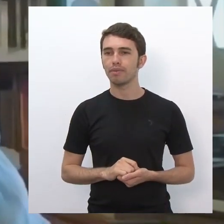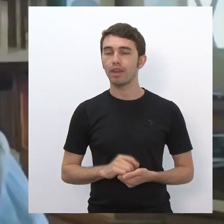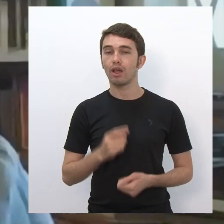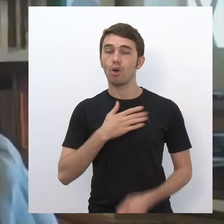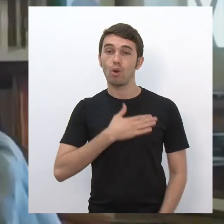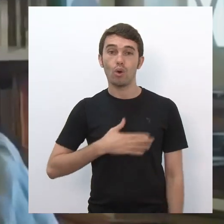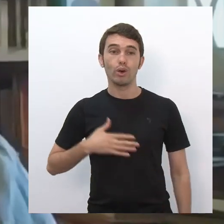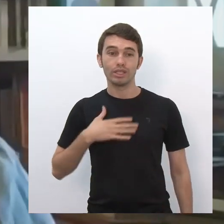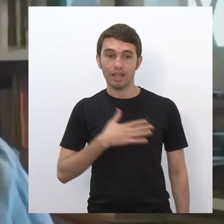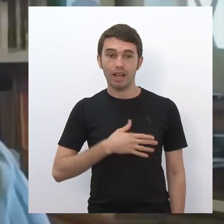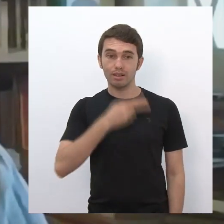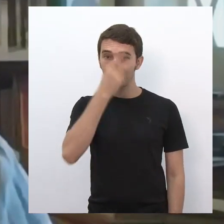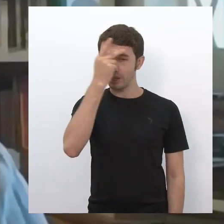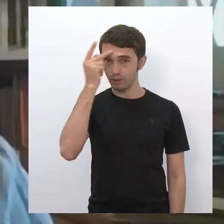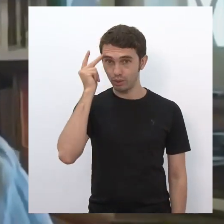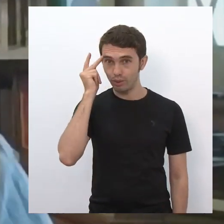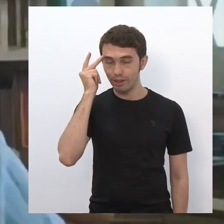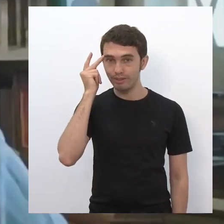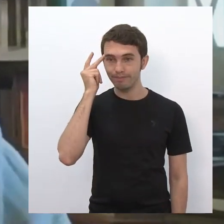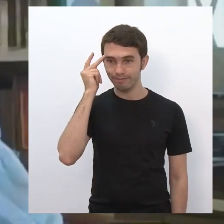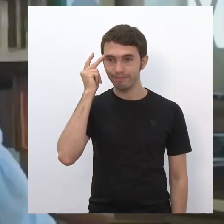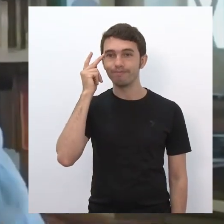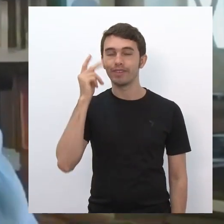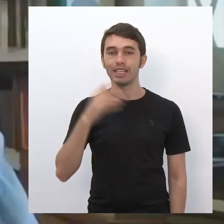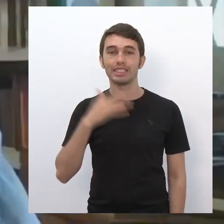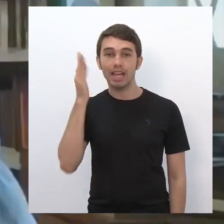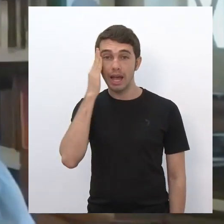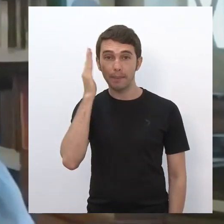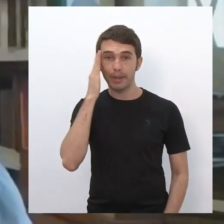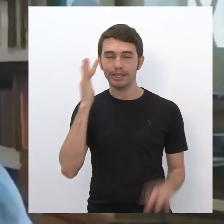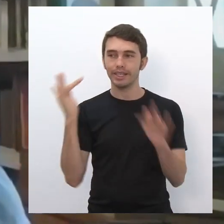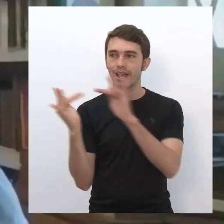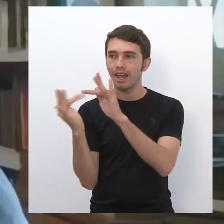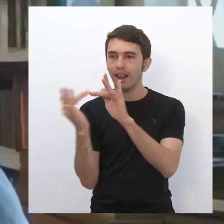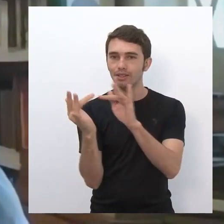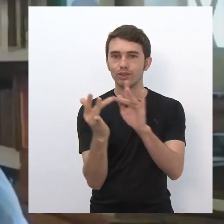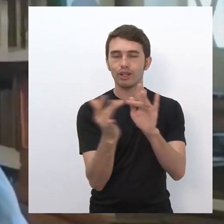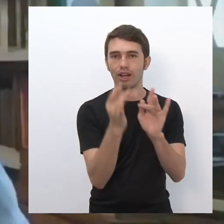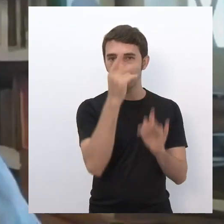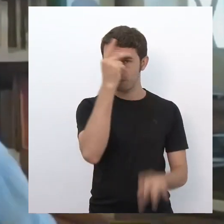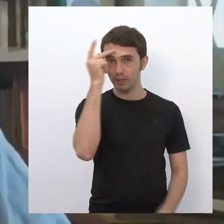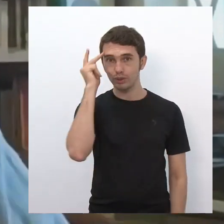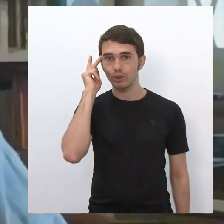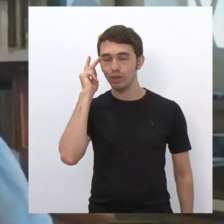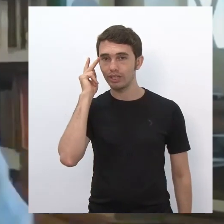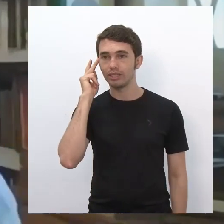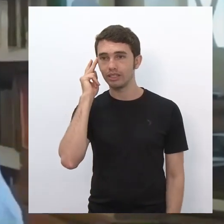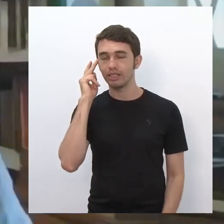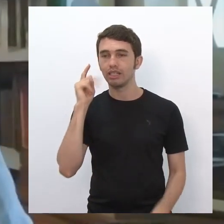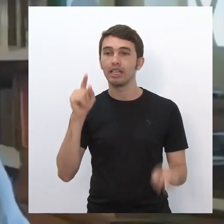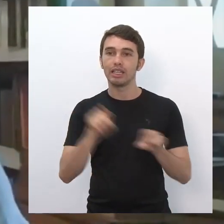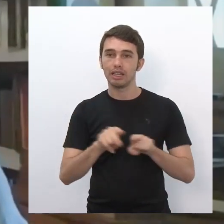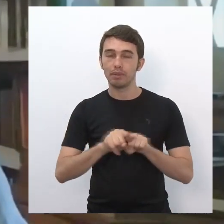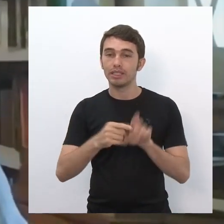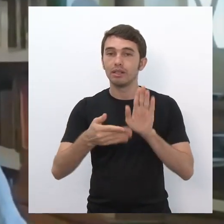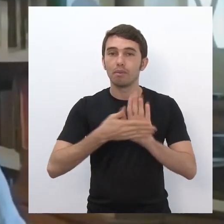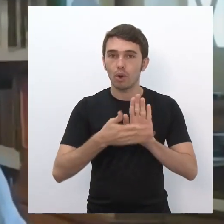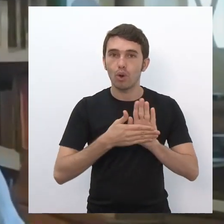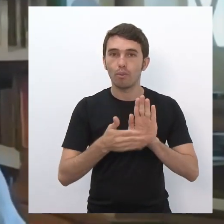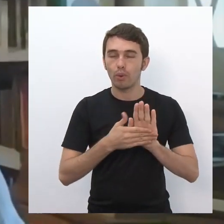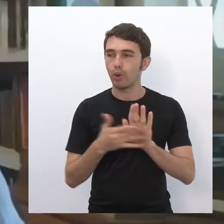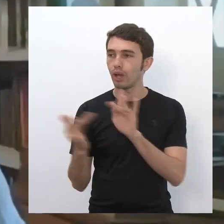gostar de gente, saber se relacionar com pessoas, né? E se propor a se relacionar